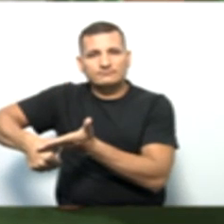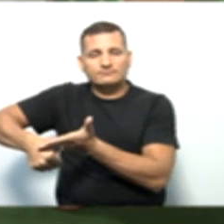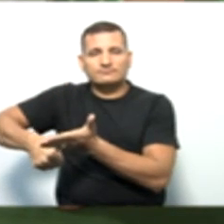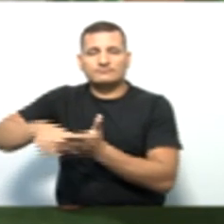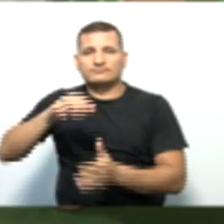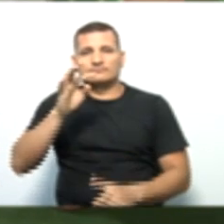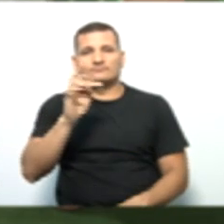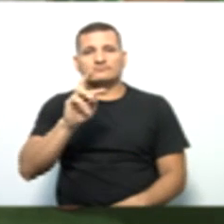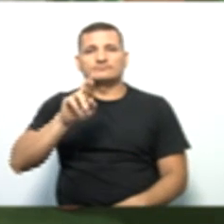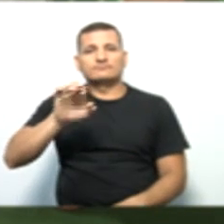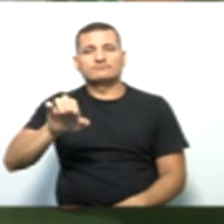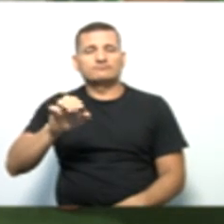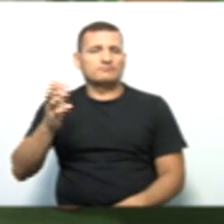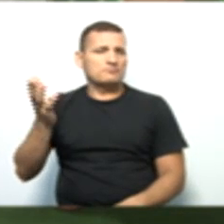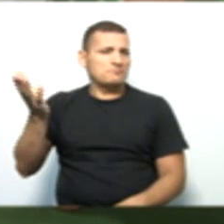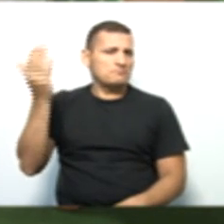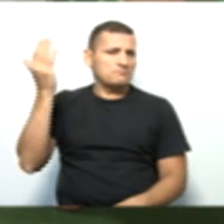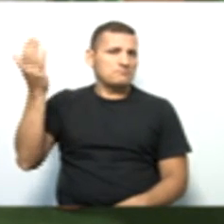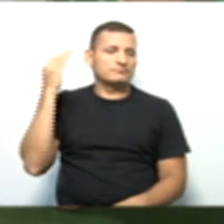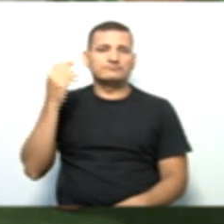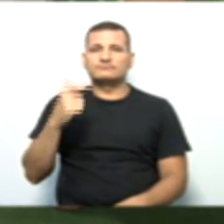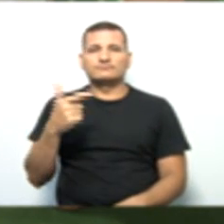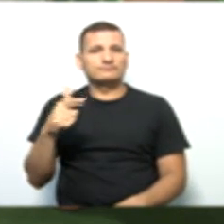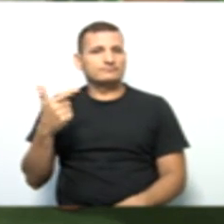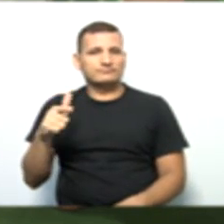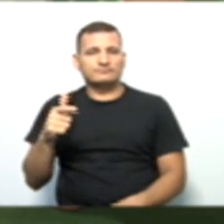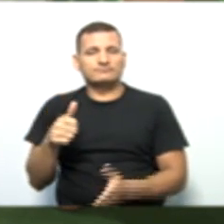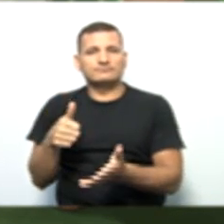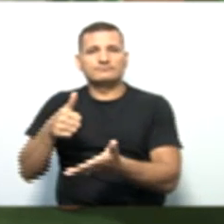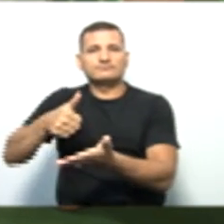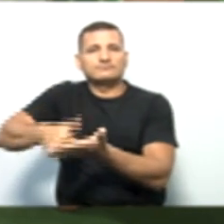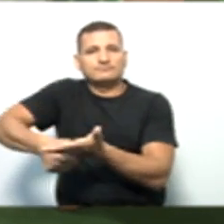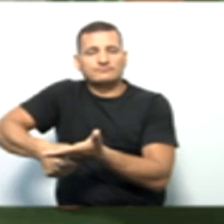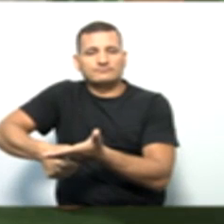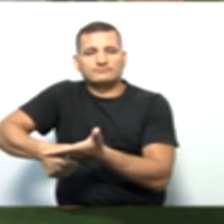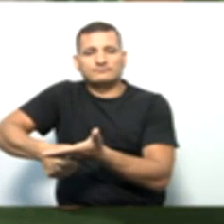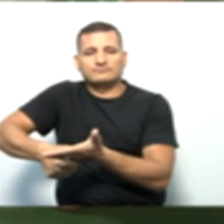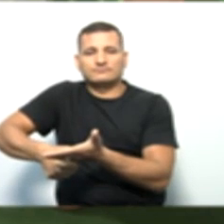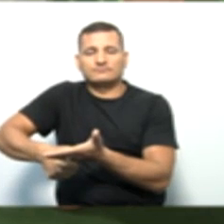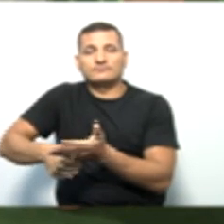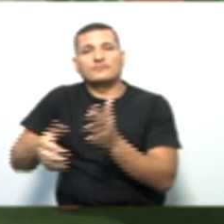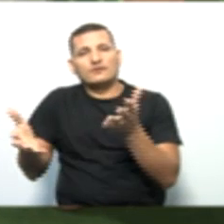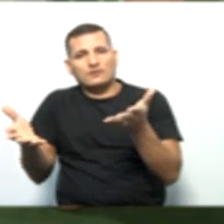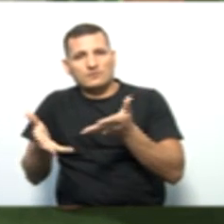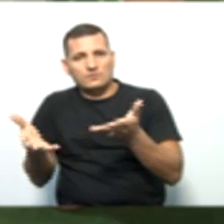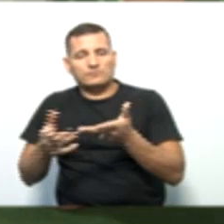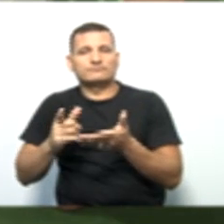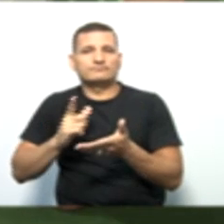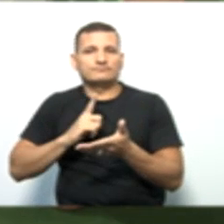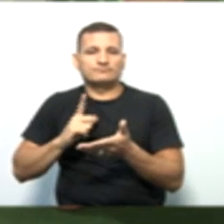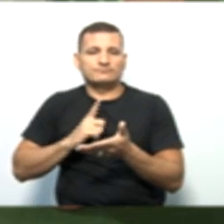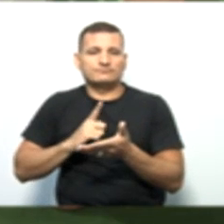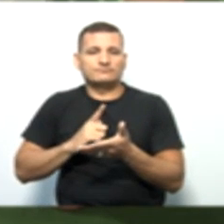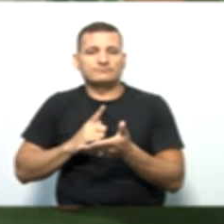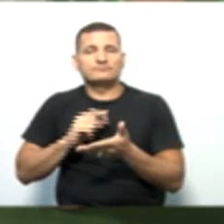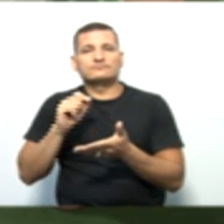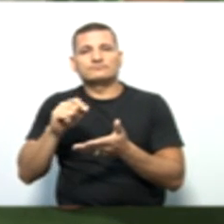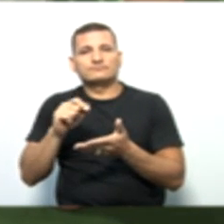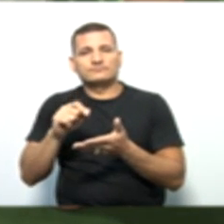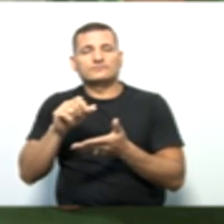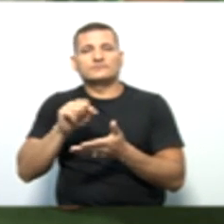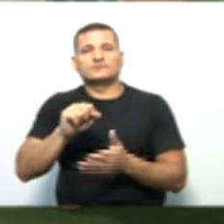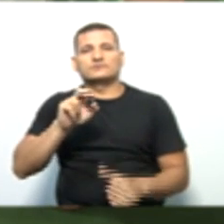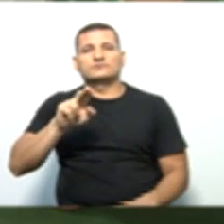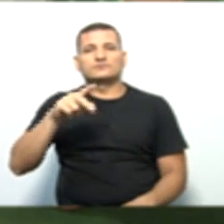TRE inicialmente não tinha previsto essa questão do reconhecimento através de digital. Agora já se tem. O que é isso? Suportabilidade